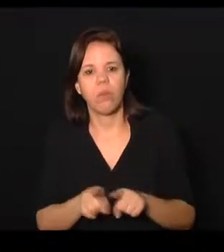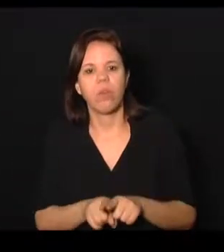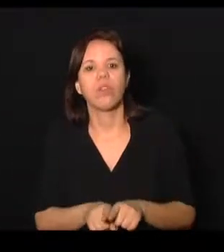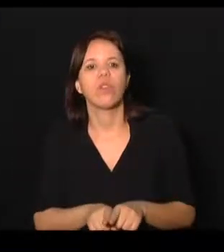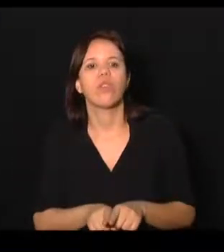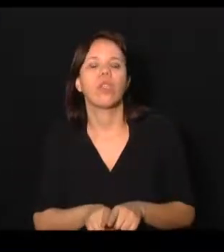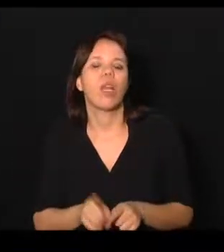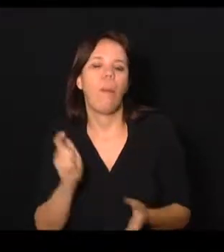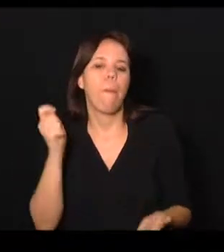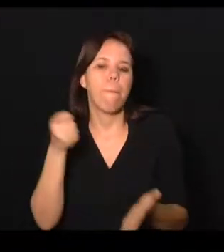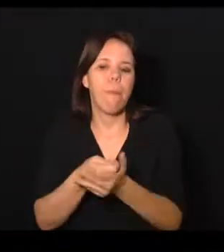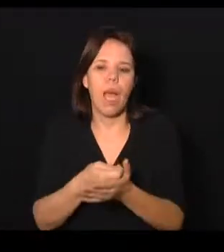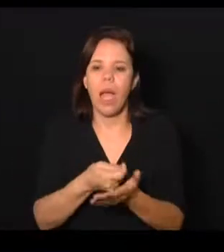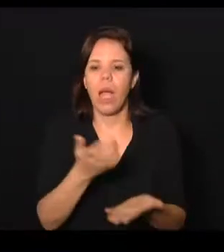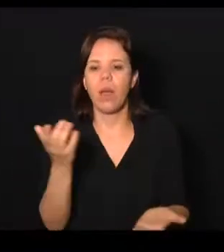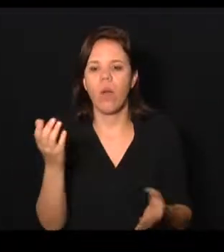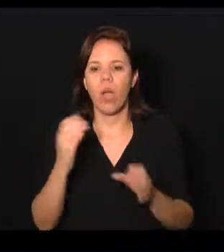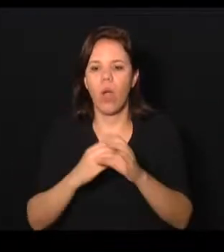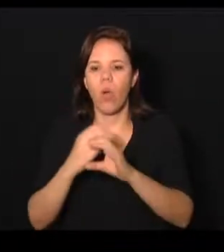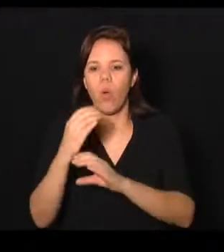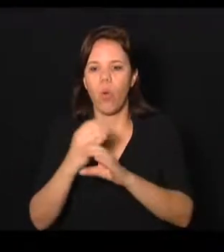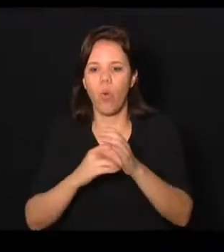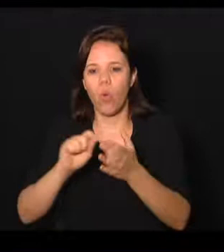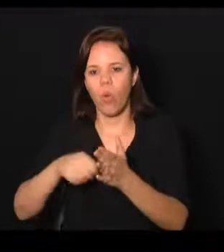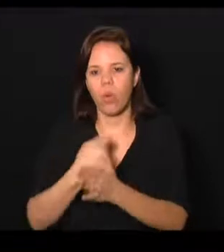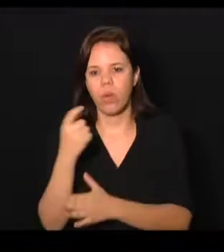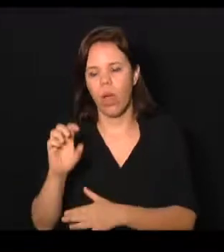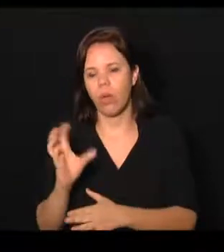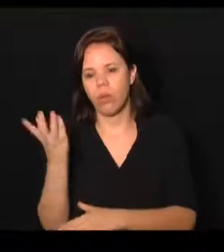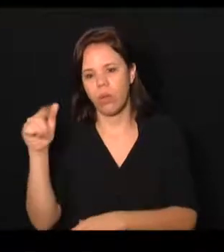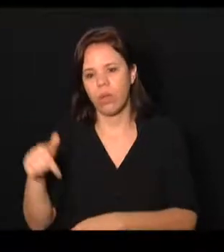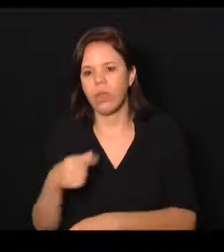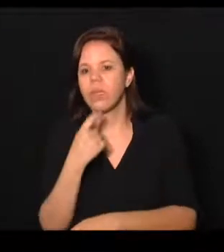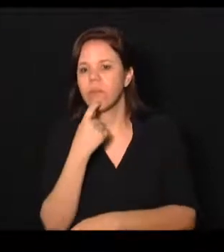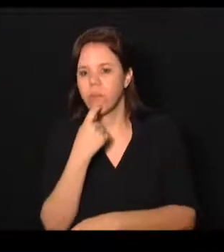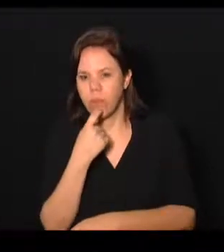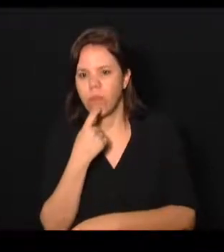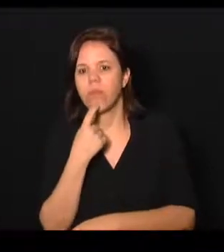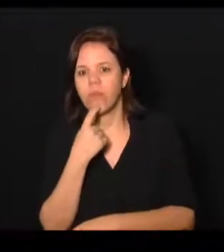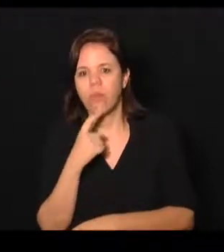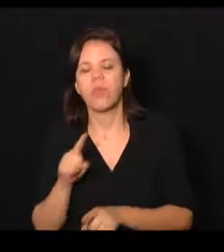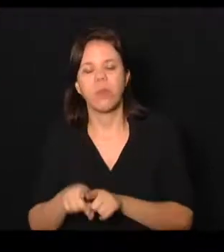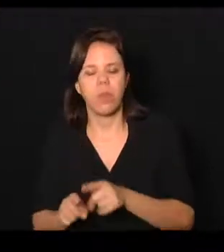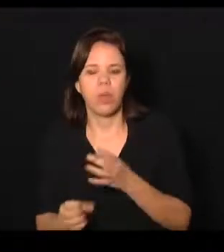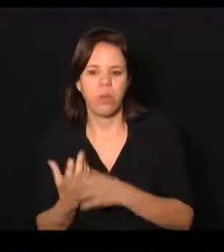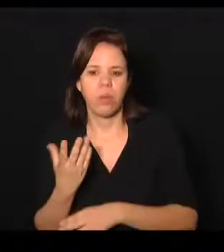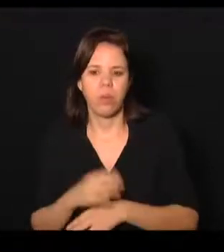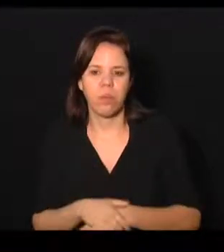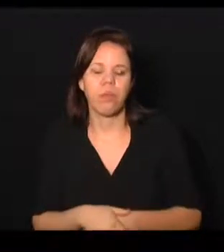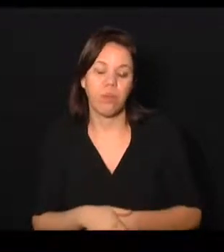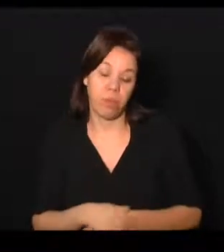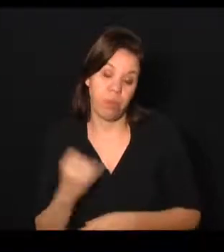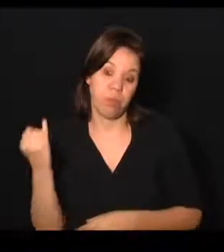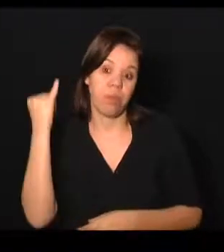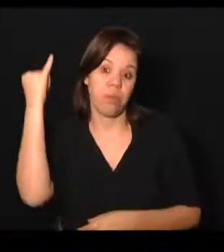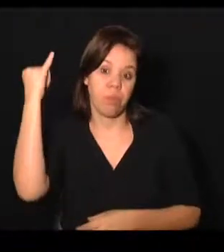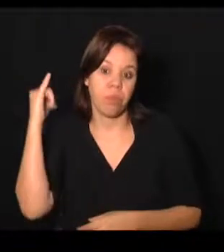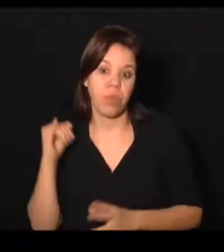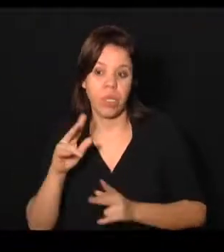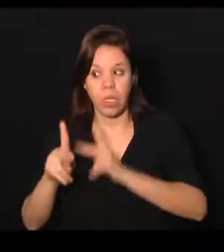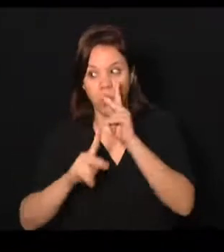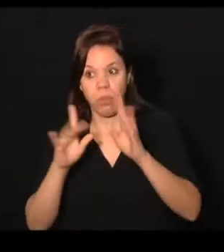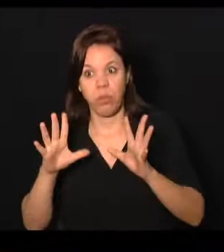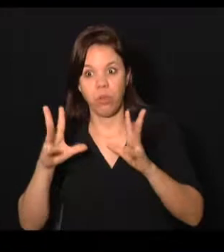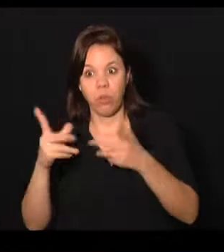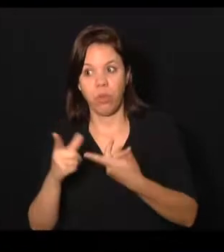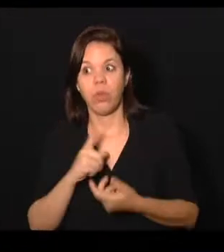taxa de inscrição em concursos públicos. Como aconteceu agora aqui em Campinas. Aqui em Campinas também ocorreu. Sim. Então é muito importante, né, que a população ela